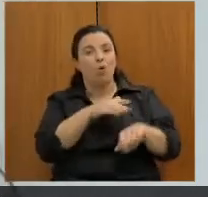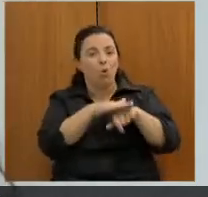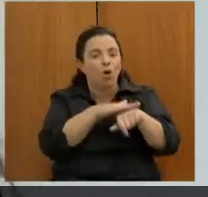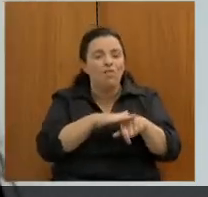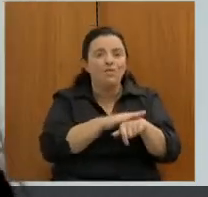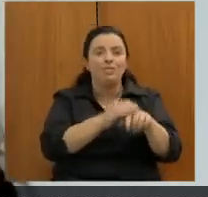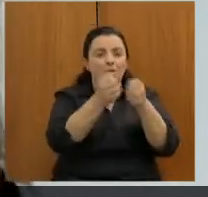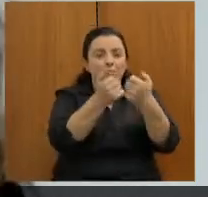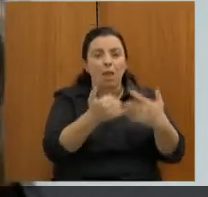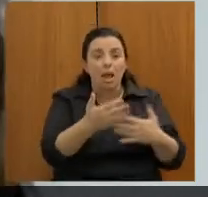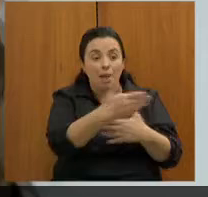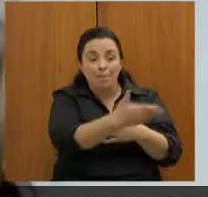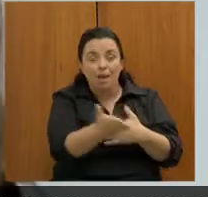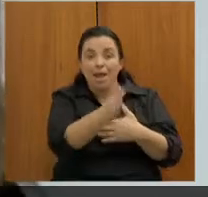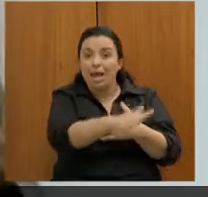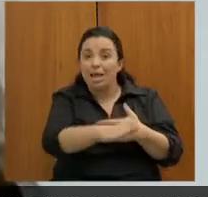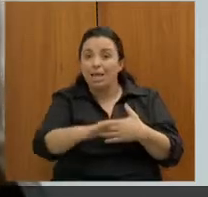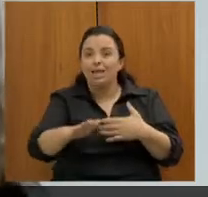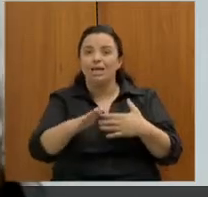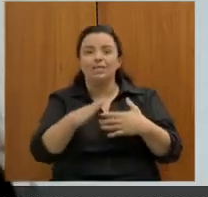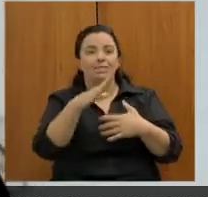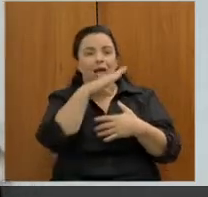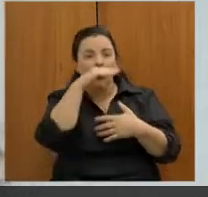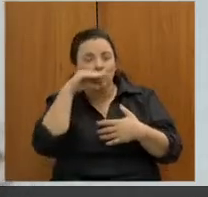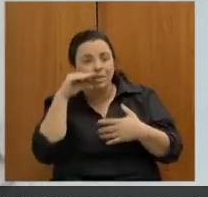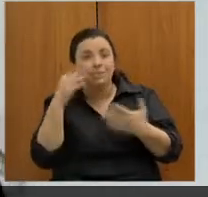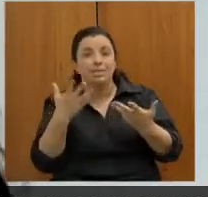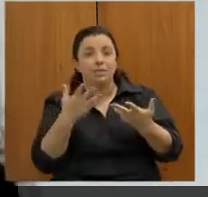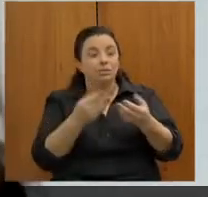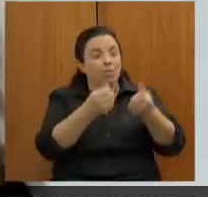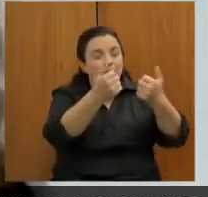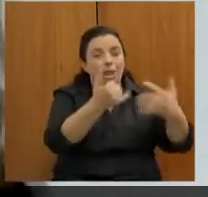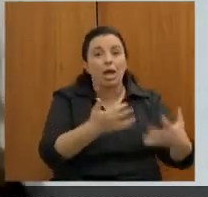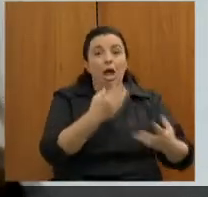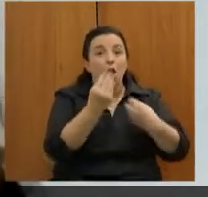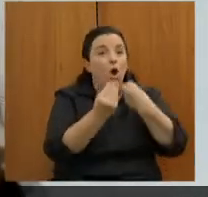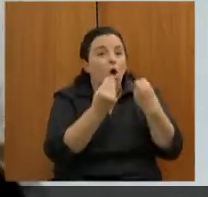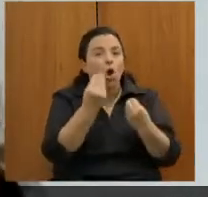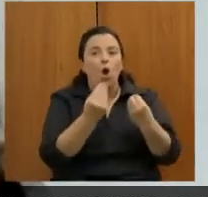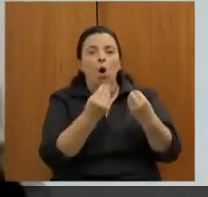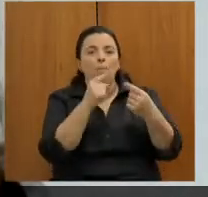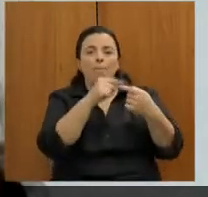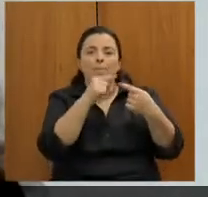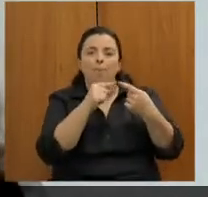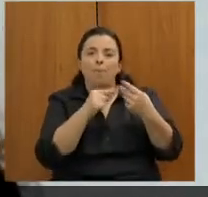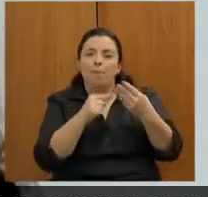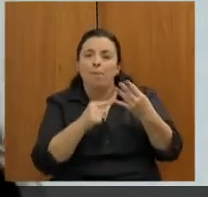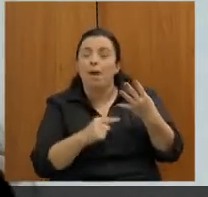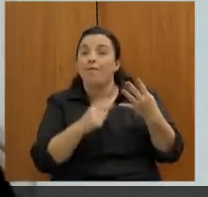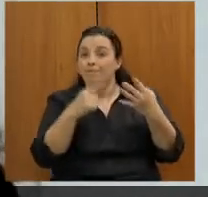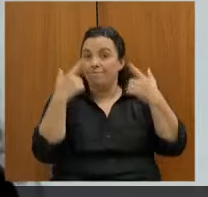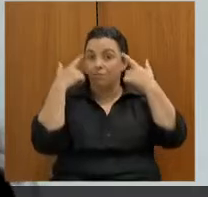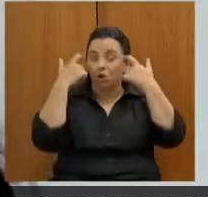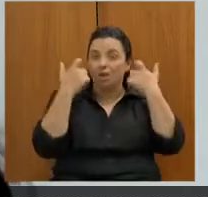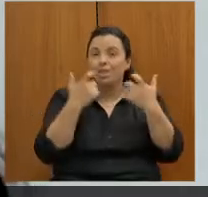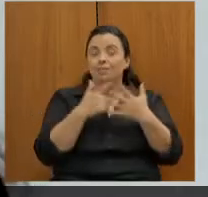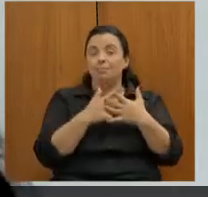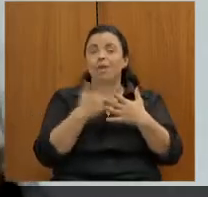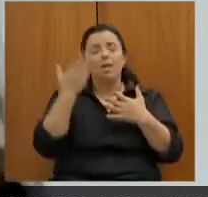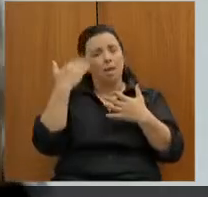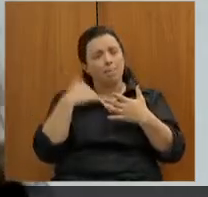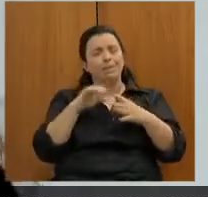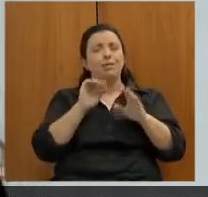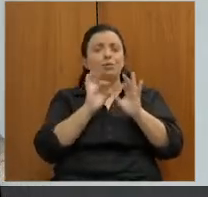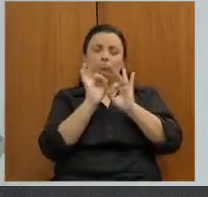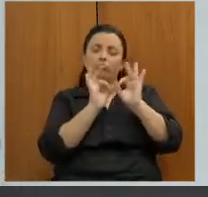adolescente trazer para eles as violências né e me conta se eu tava executando esse projeto